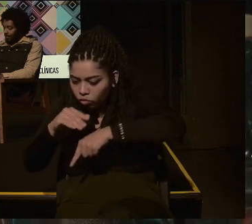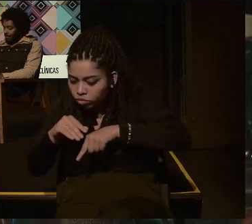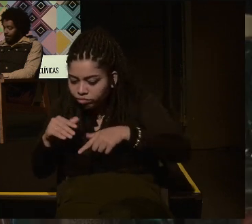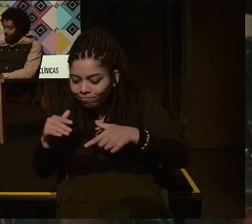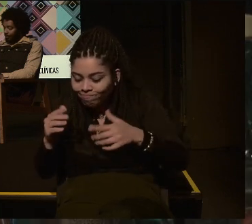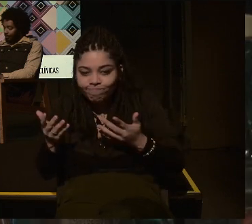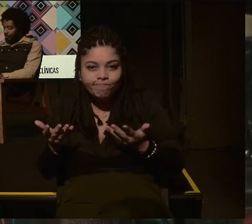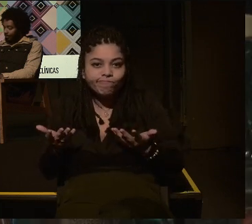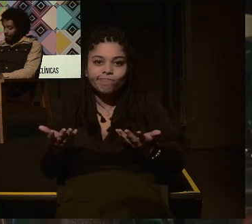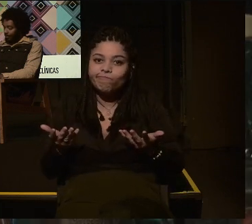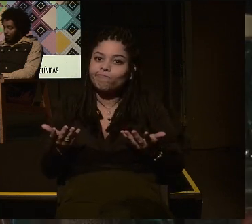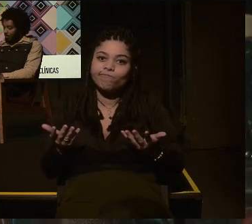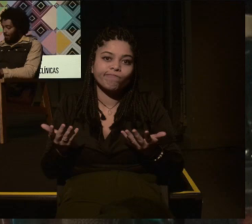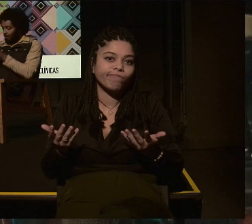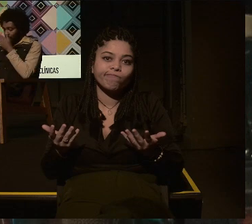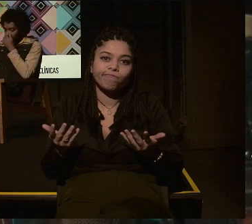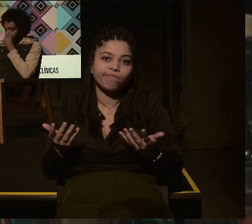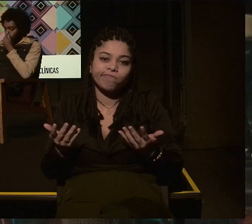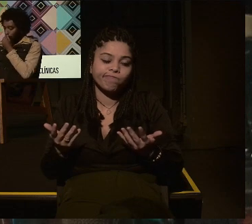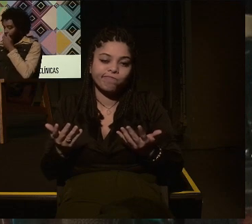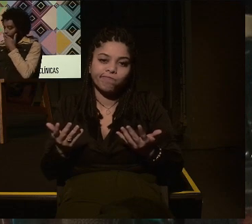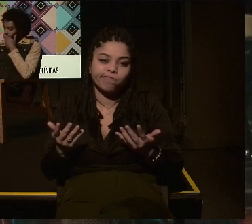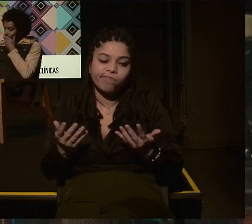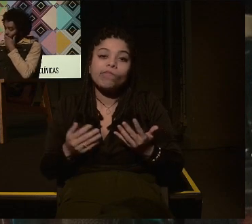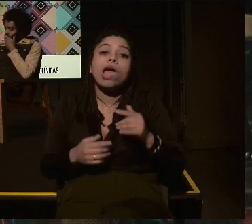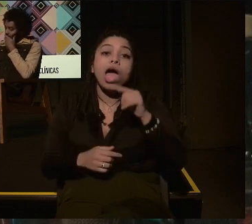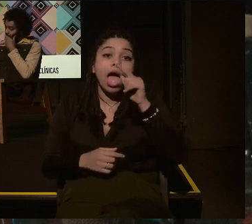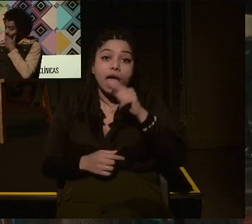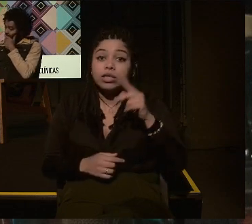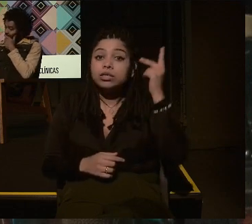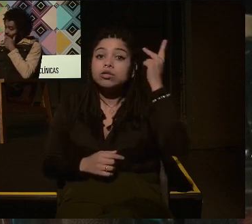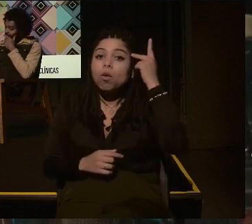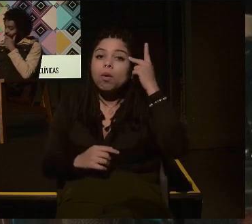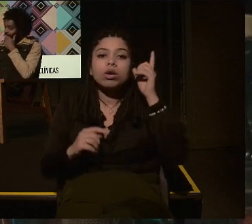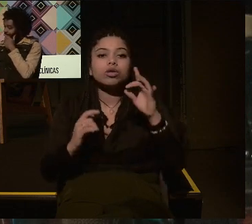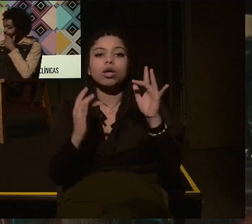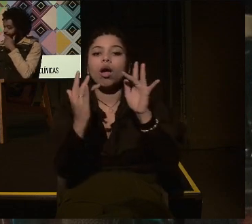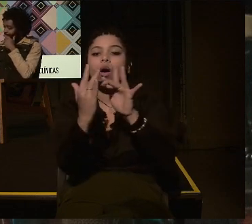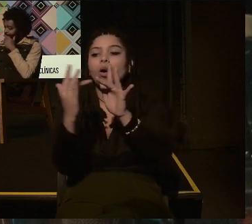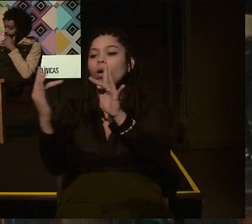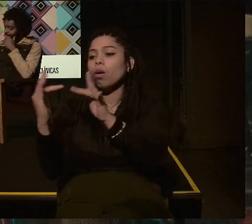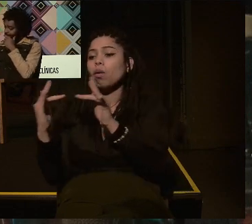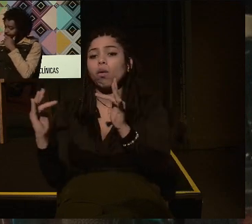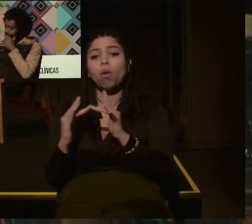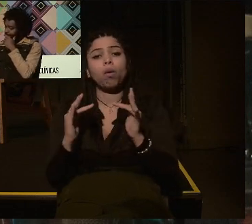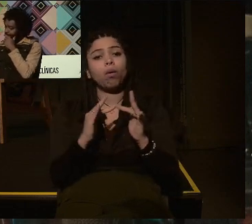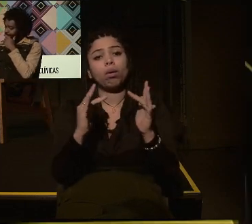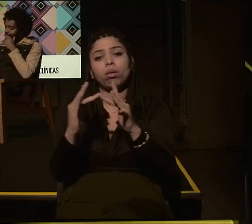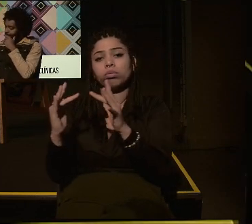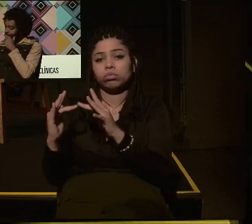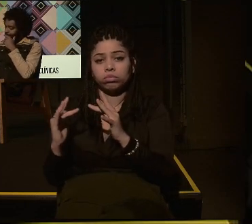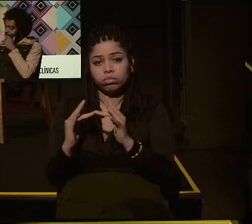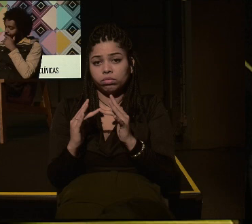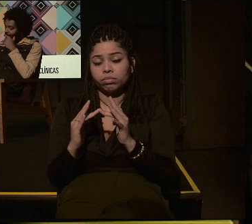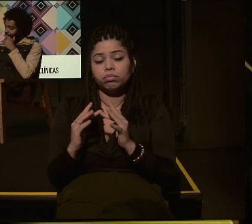Ele é um território suspenso, mas ele é um território de ligação. E, por isso, ele não está